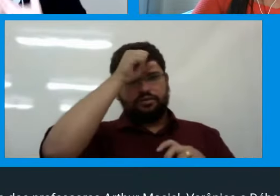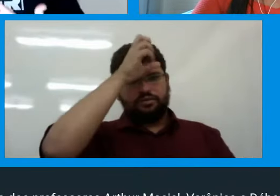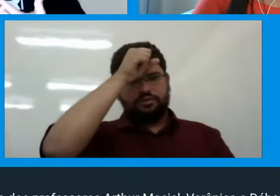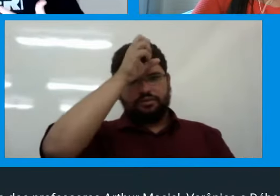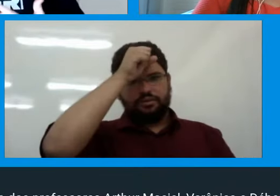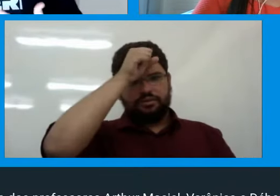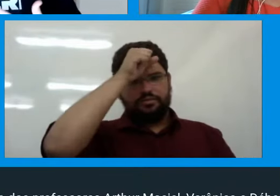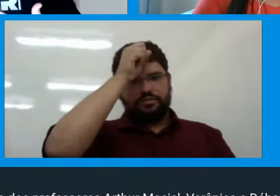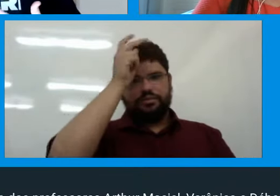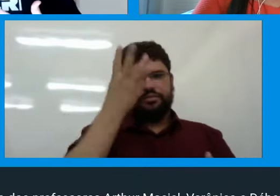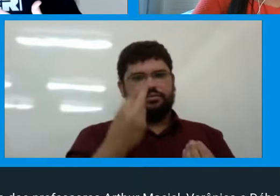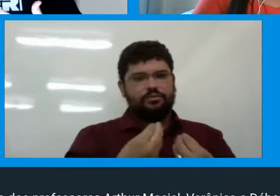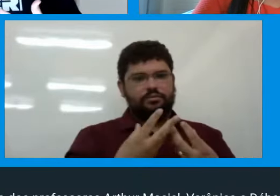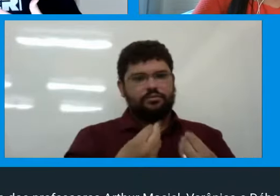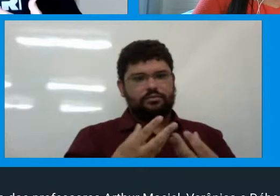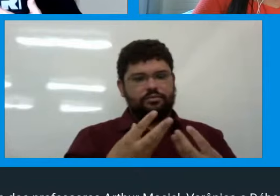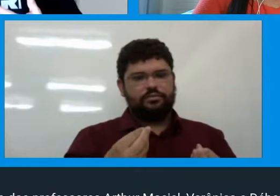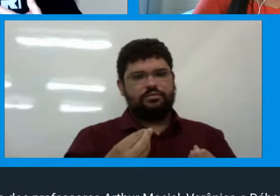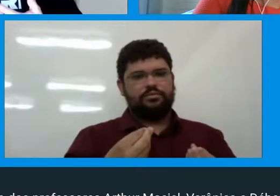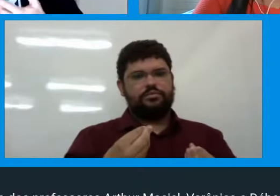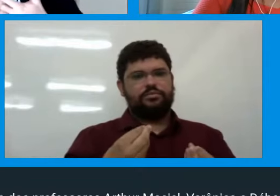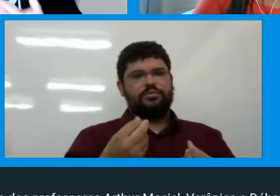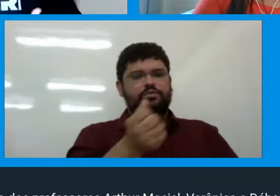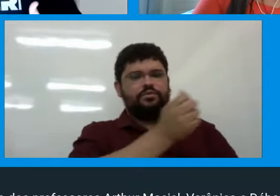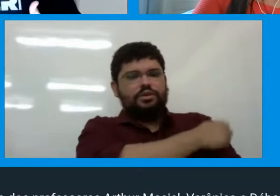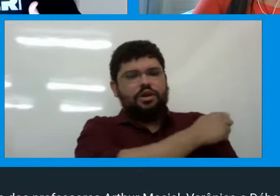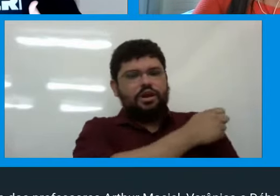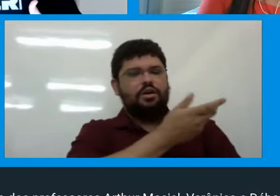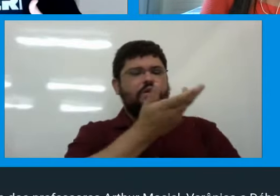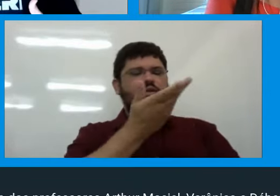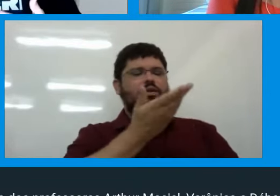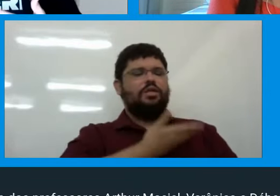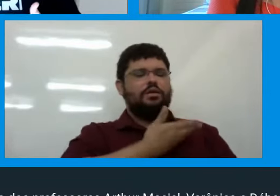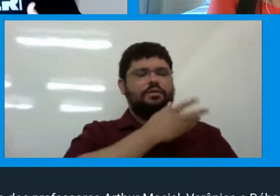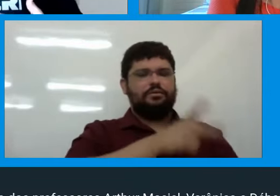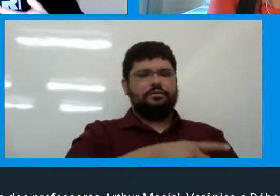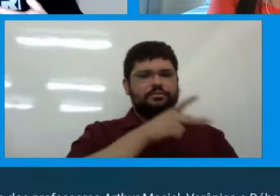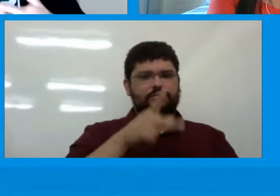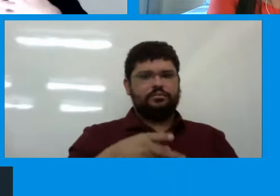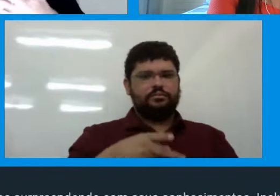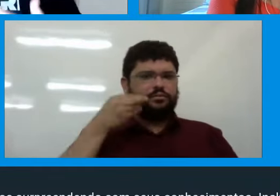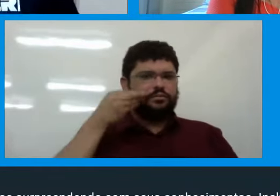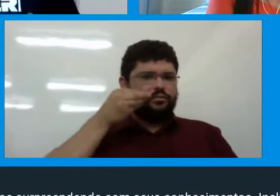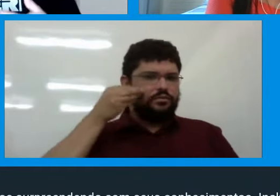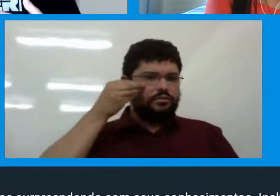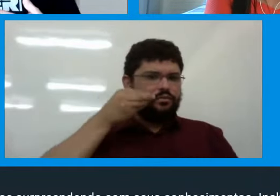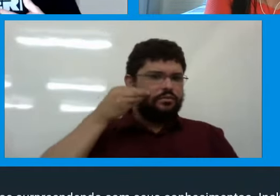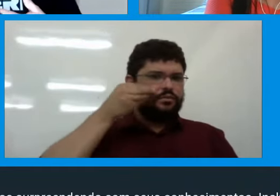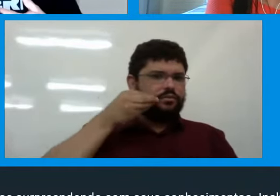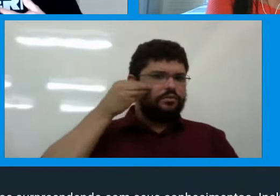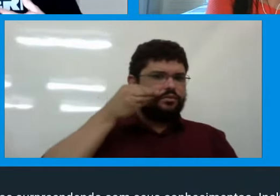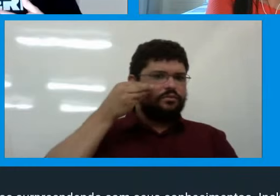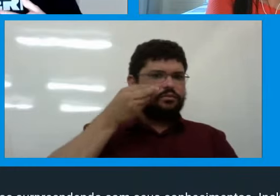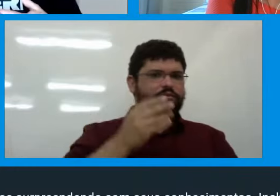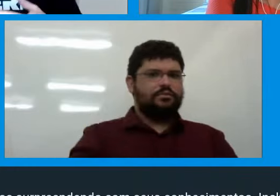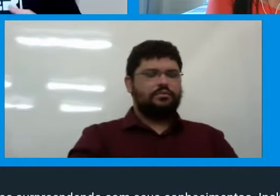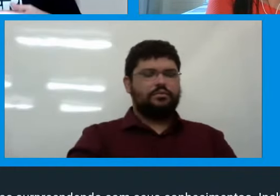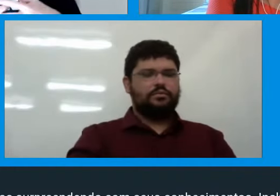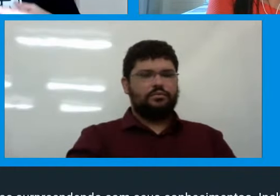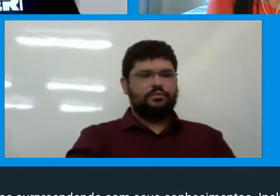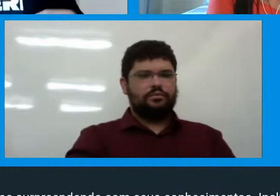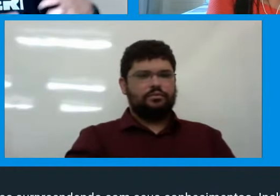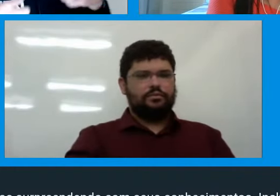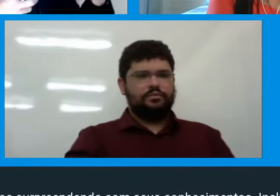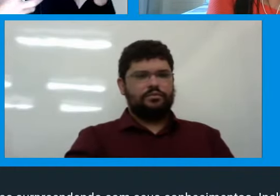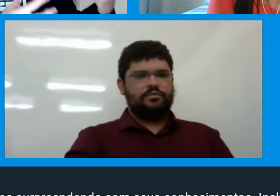de 2020 com meus colegas, né, em reuniões onde a gente relatava experiência. Né? Então, eu acho que, assim, olha, funciona muito